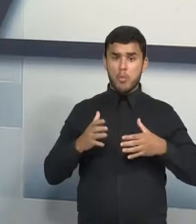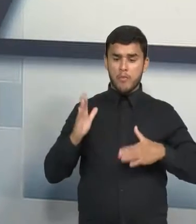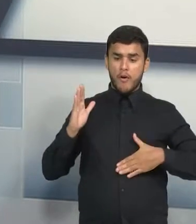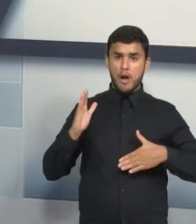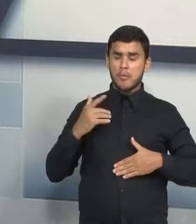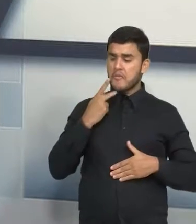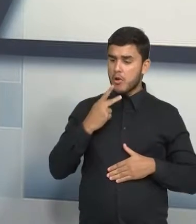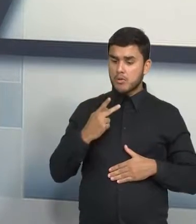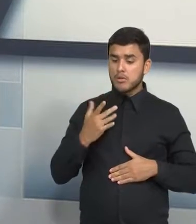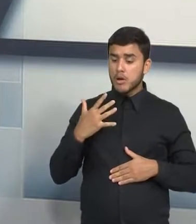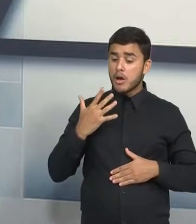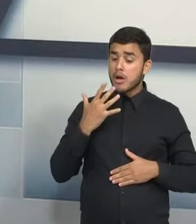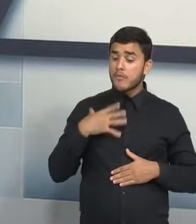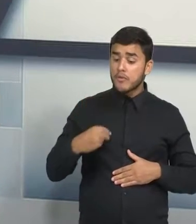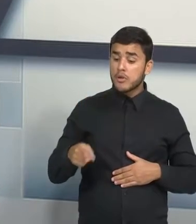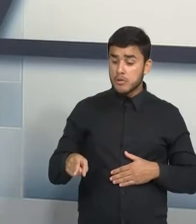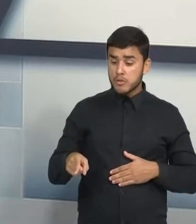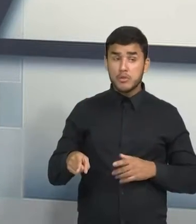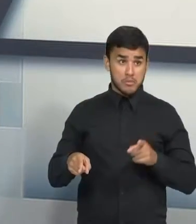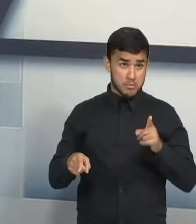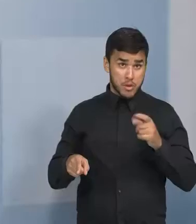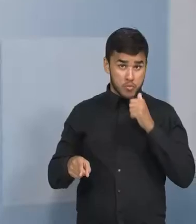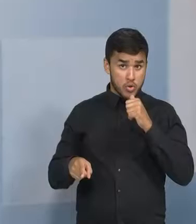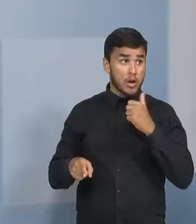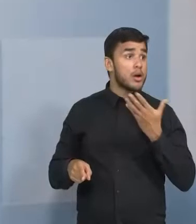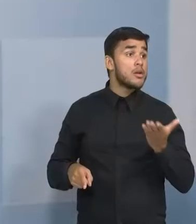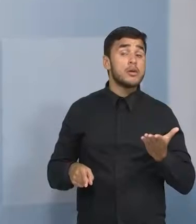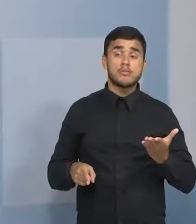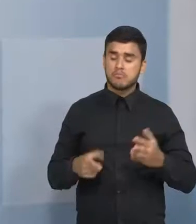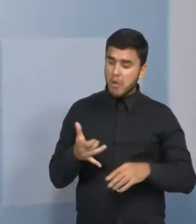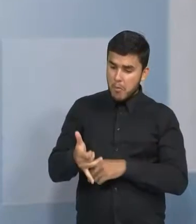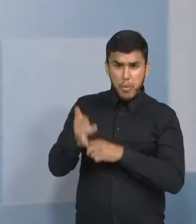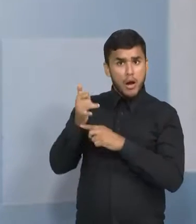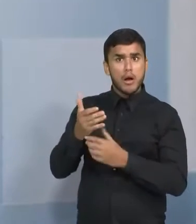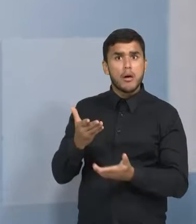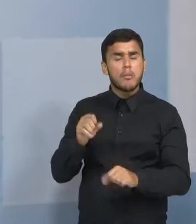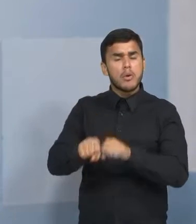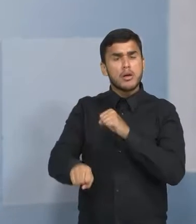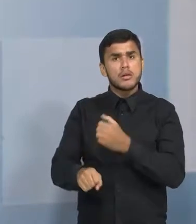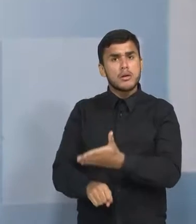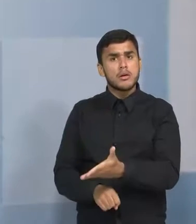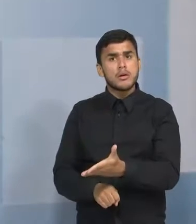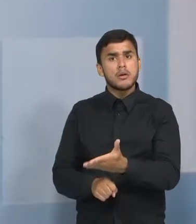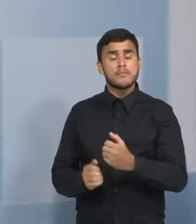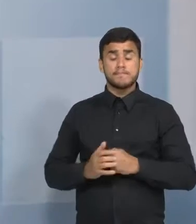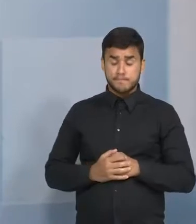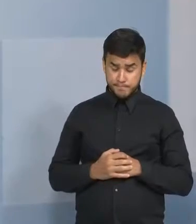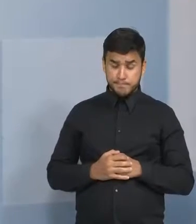Brasil diariamente. Não, você tem diariamente isso que você falou,